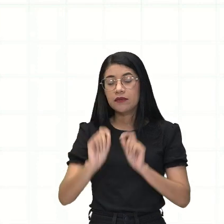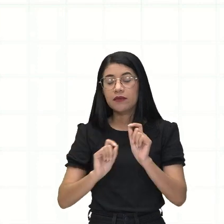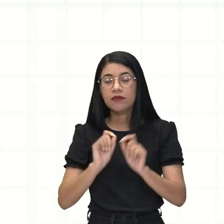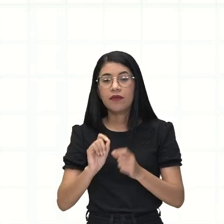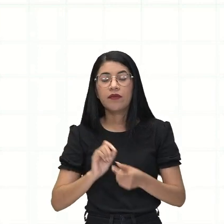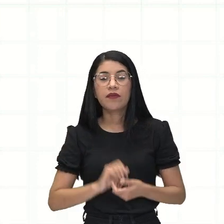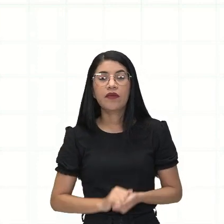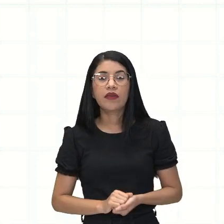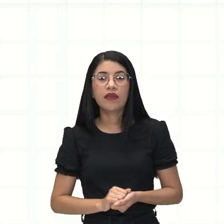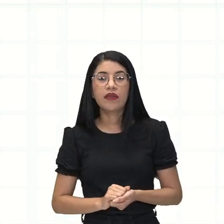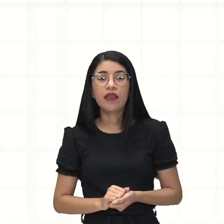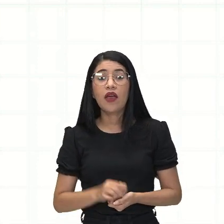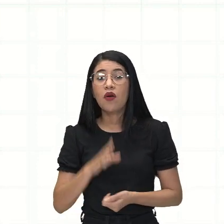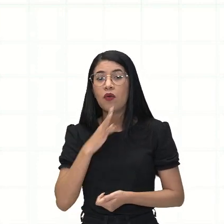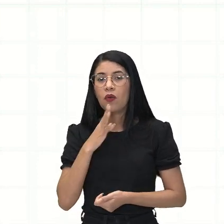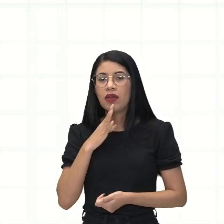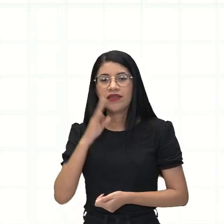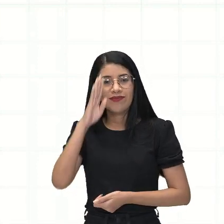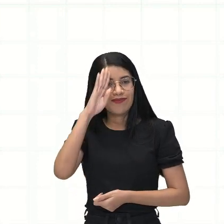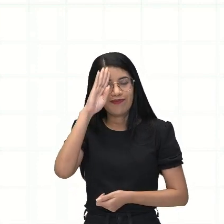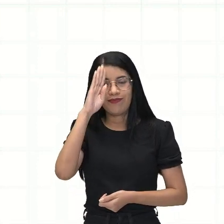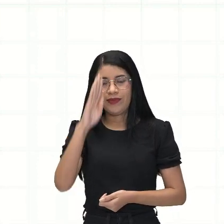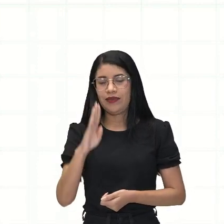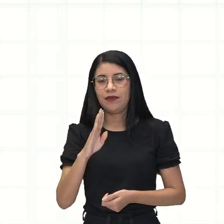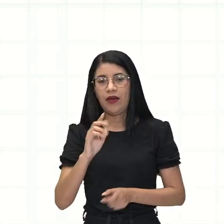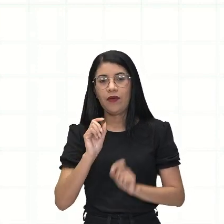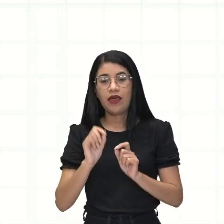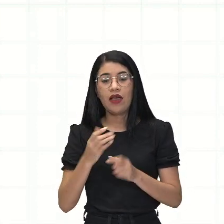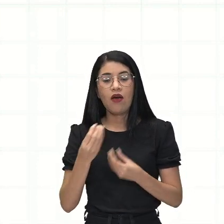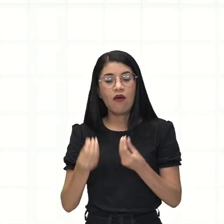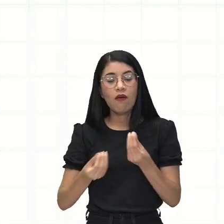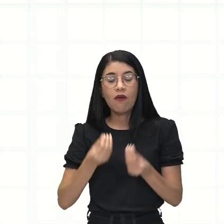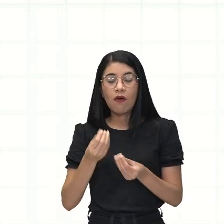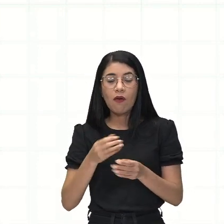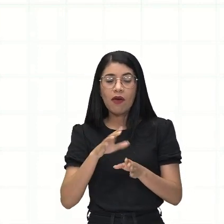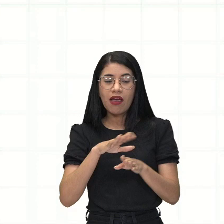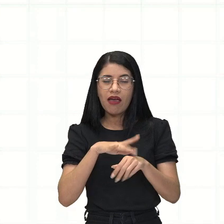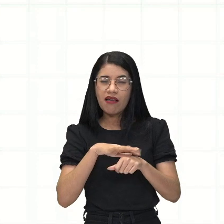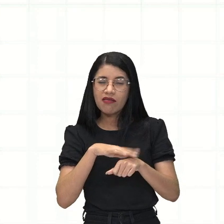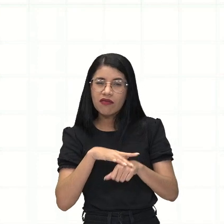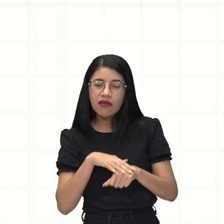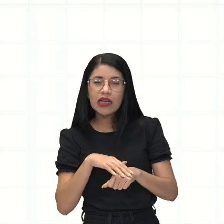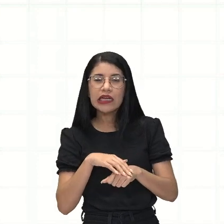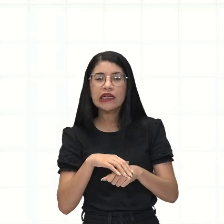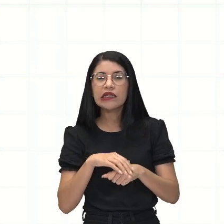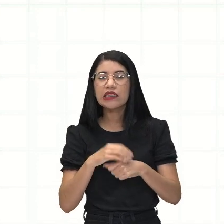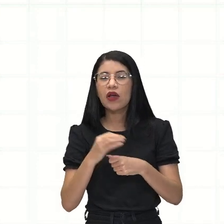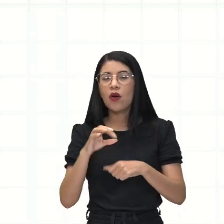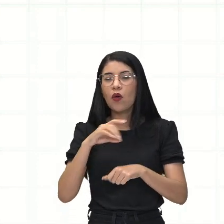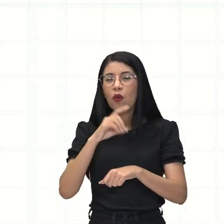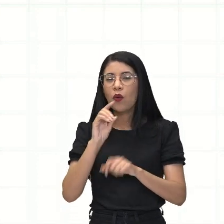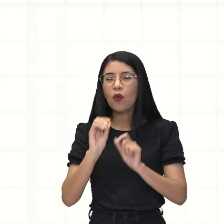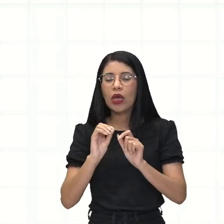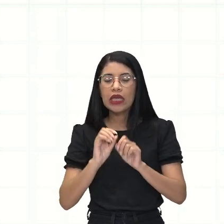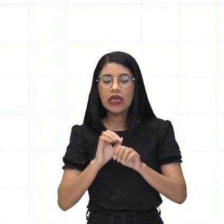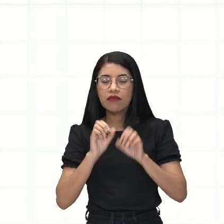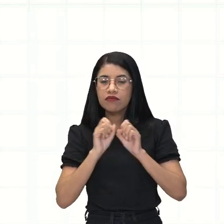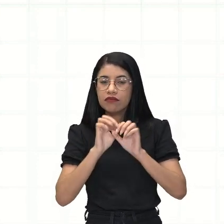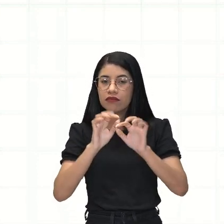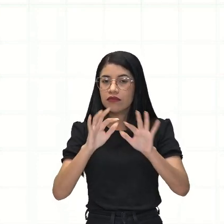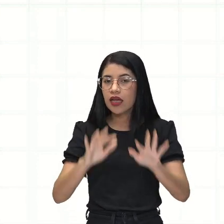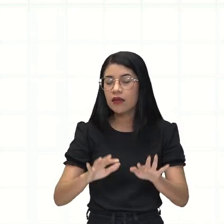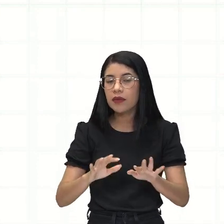é ter conhecimento, né? É saber qual é a doença, é saber qual é o vetor, para que a